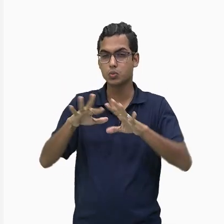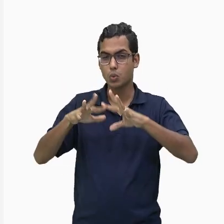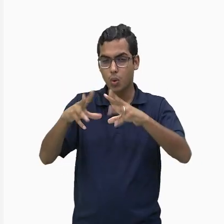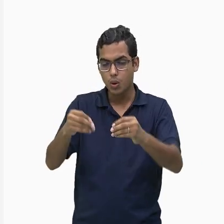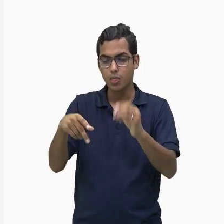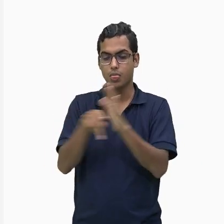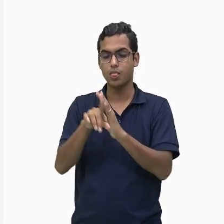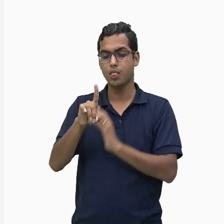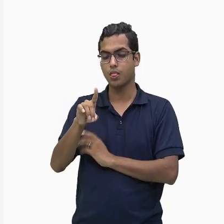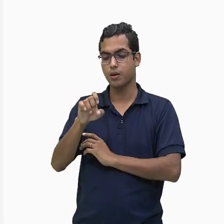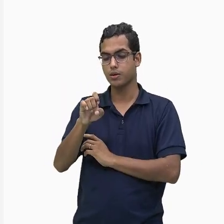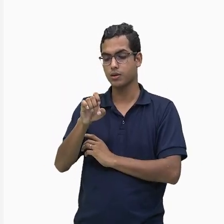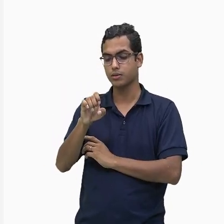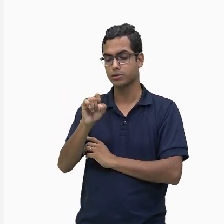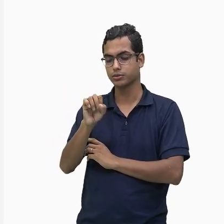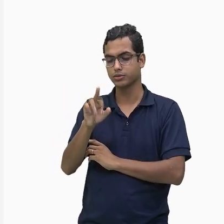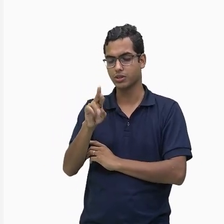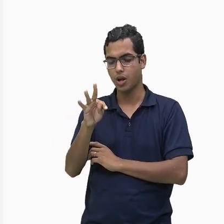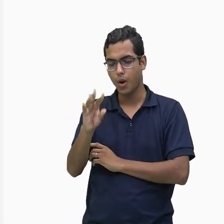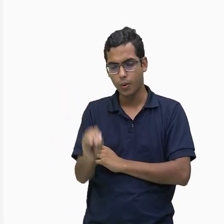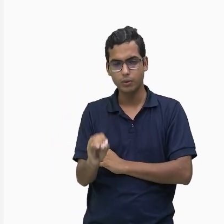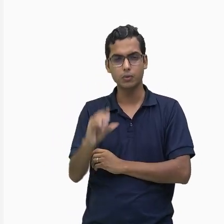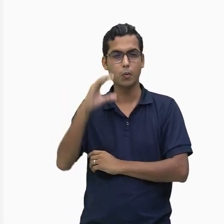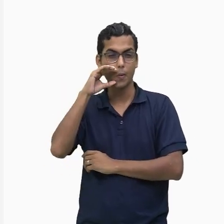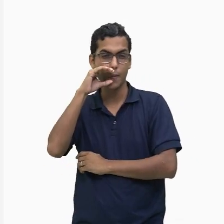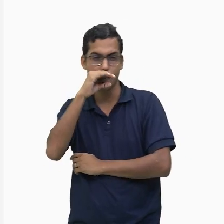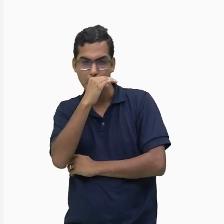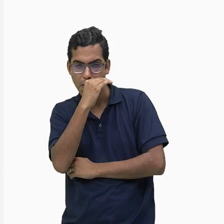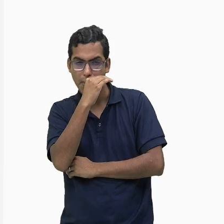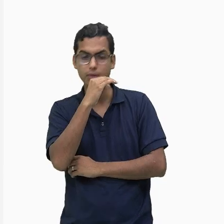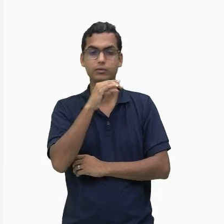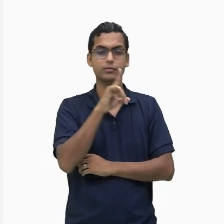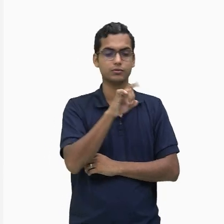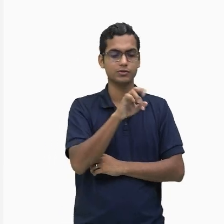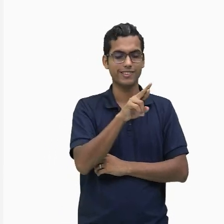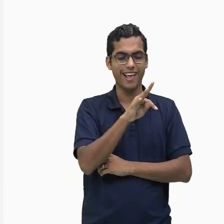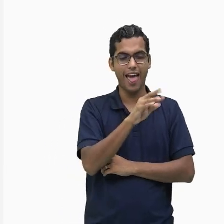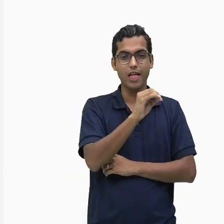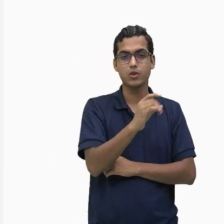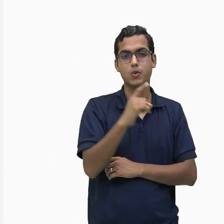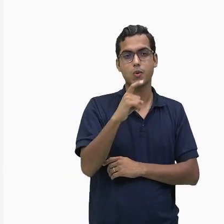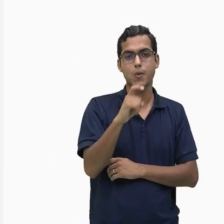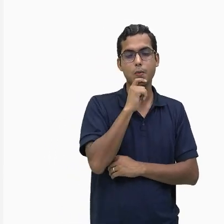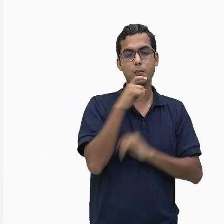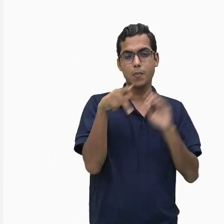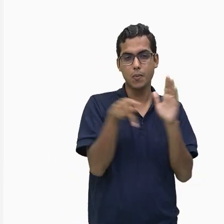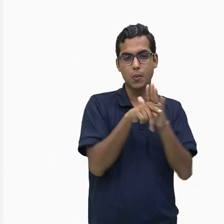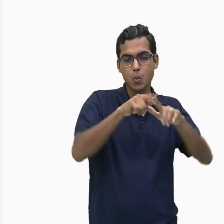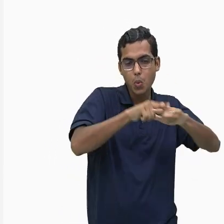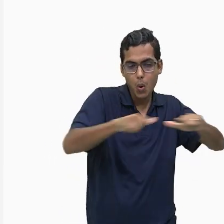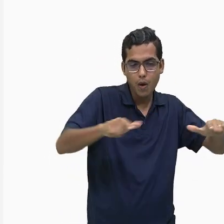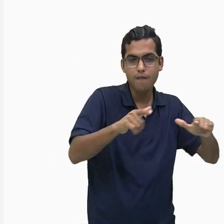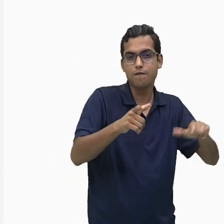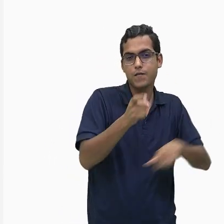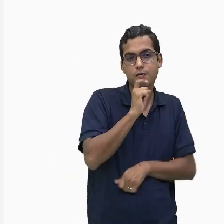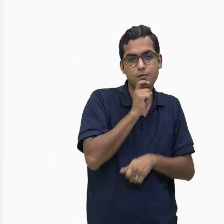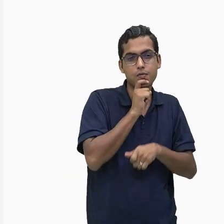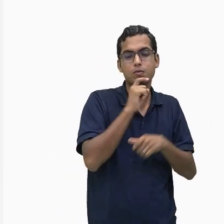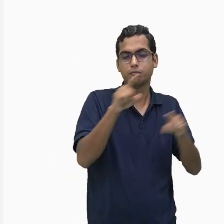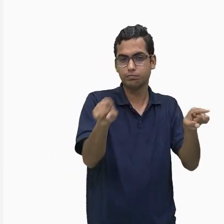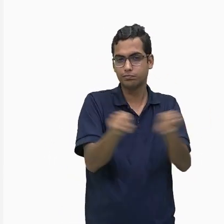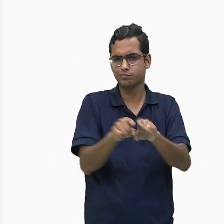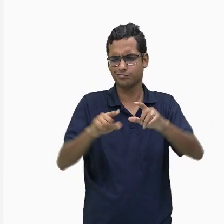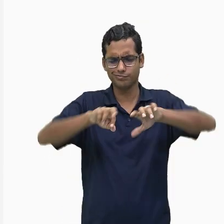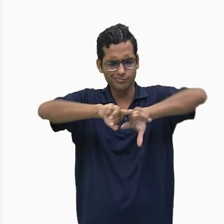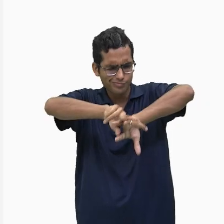mais quente, o deserto quente, né? Então, a gente observa aí que vamos ter diversos biomas do